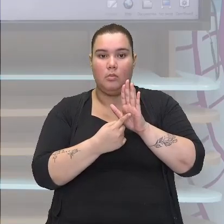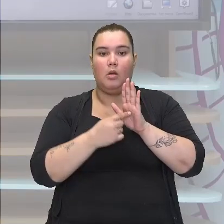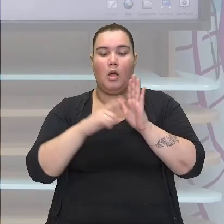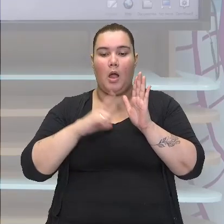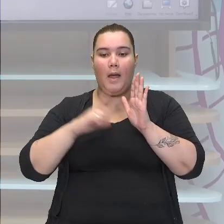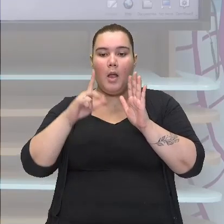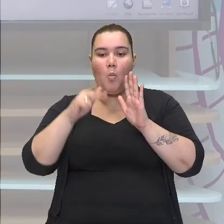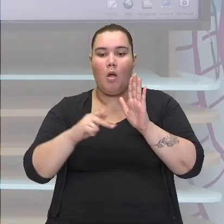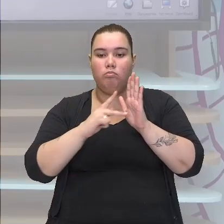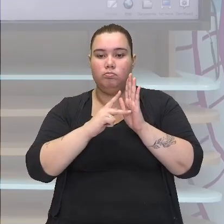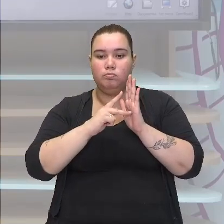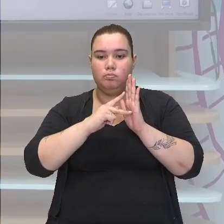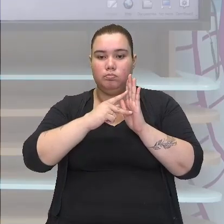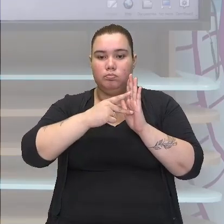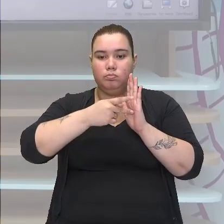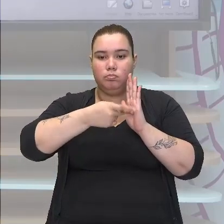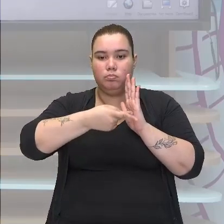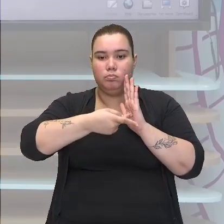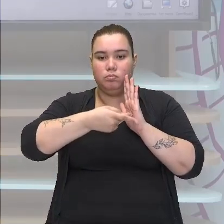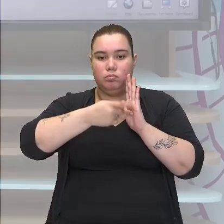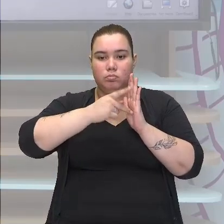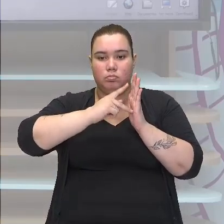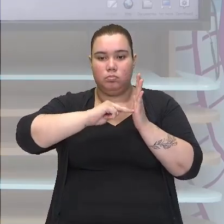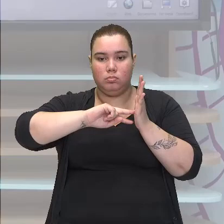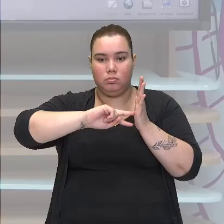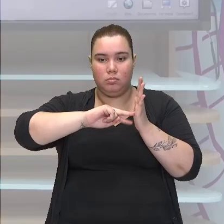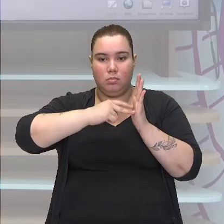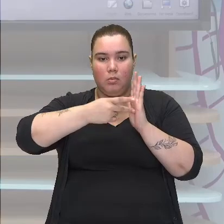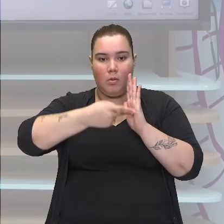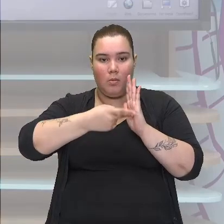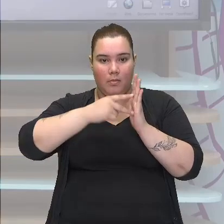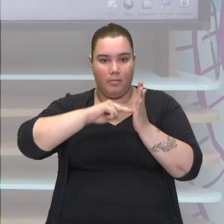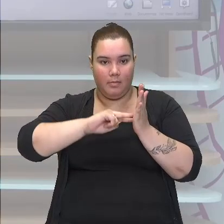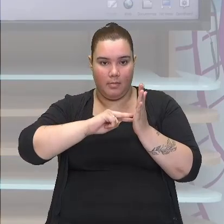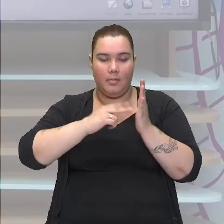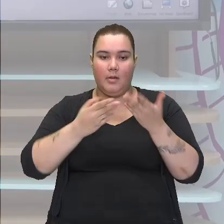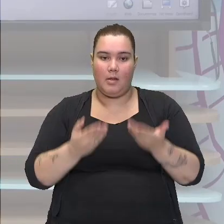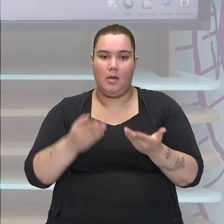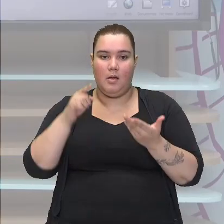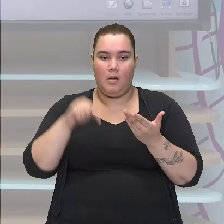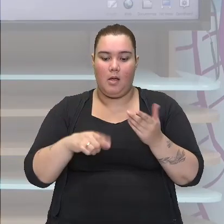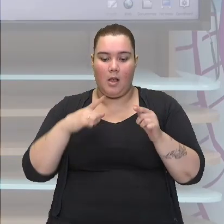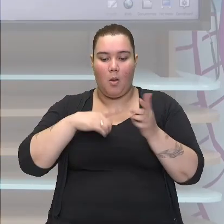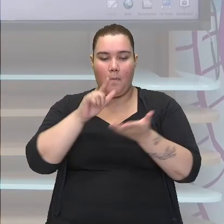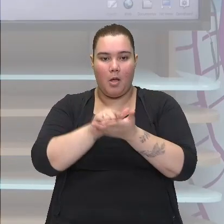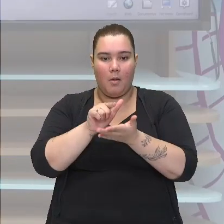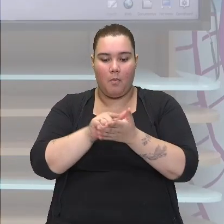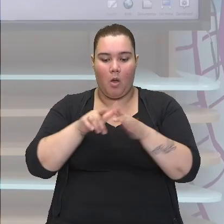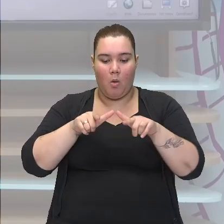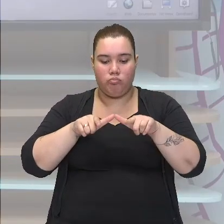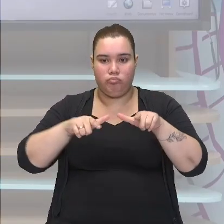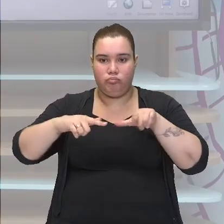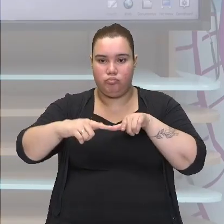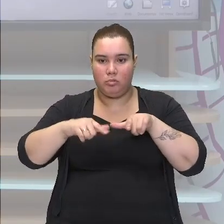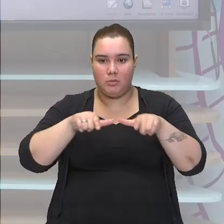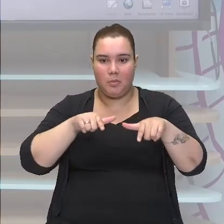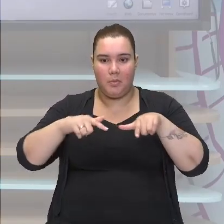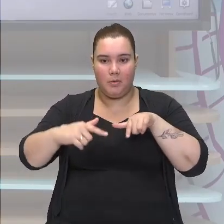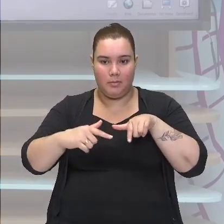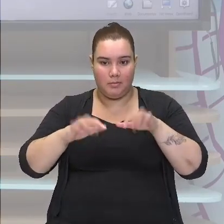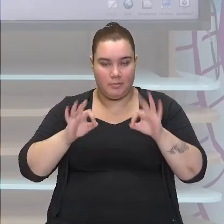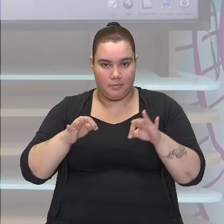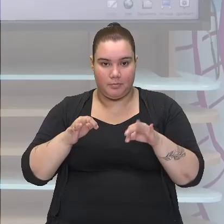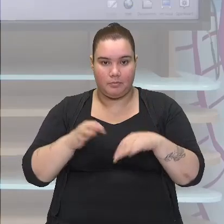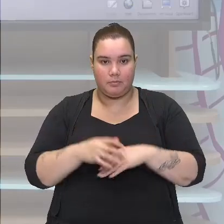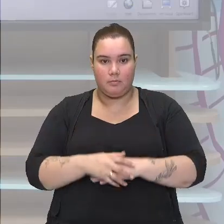vou girar a folha. Ó, eu vou girar a folha, eu vou fazer exatamente isso. Beleza? Então, vamos ver como